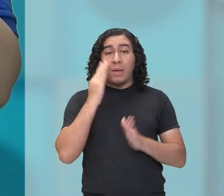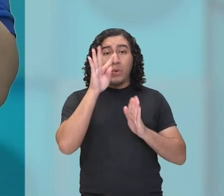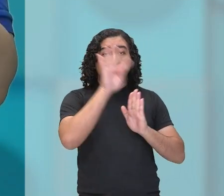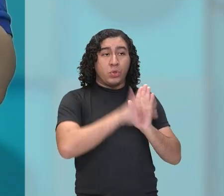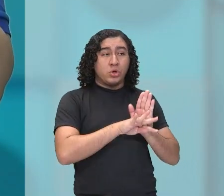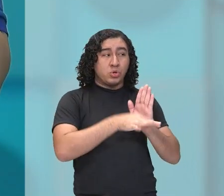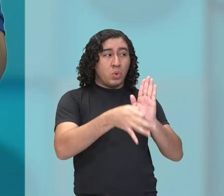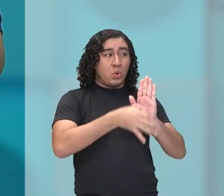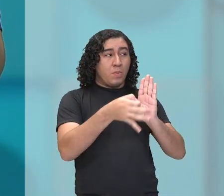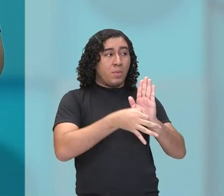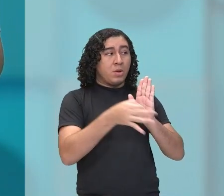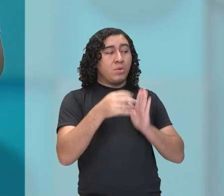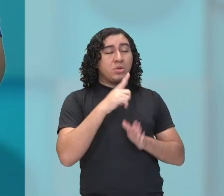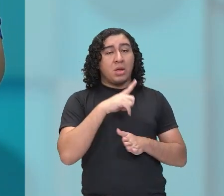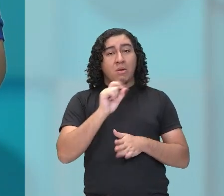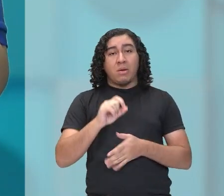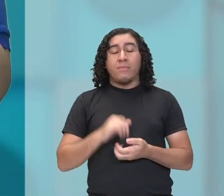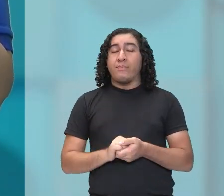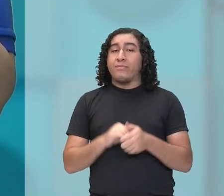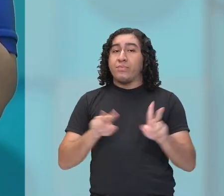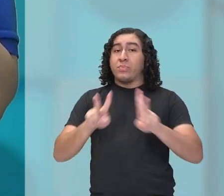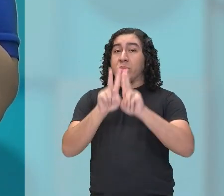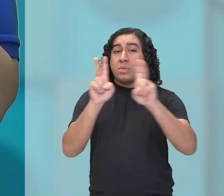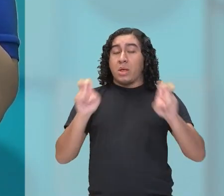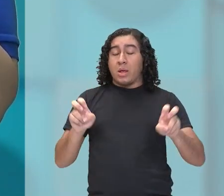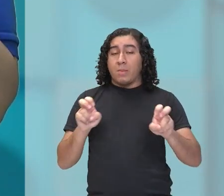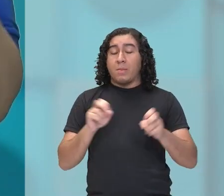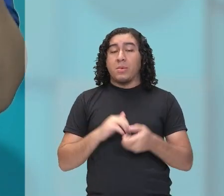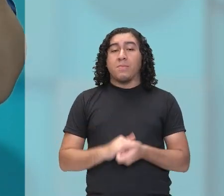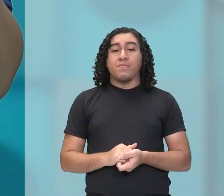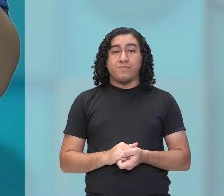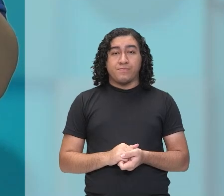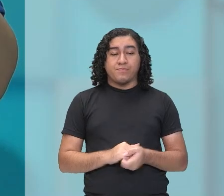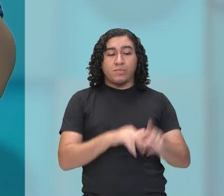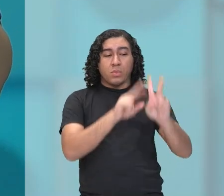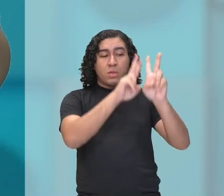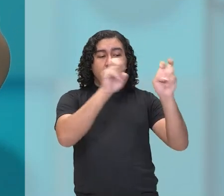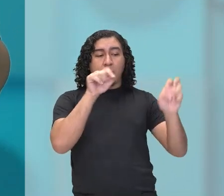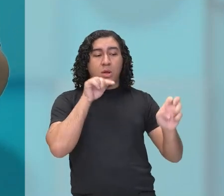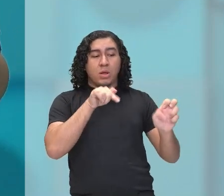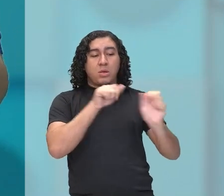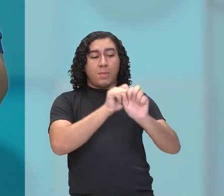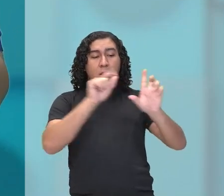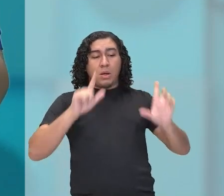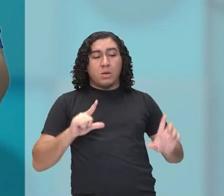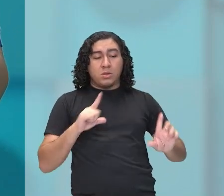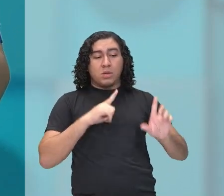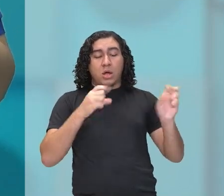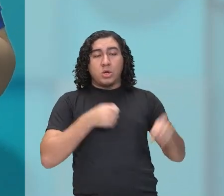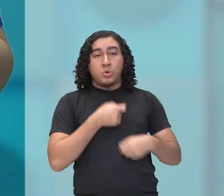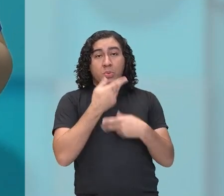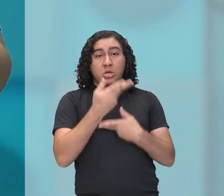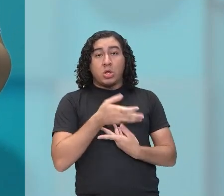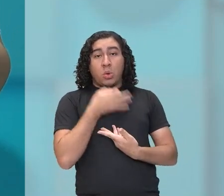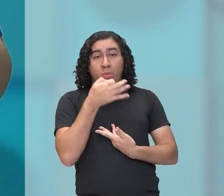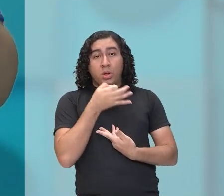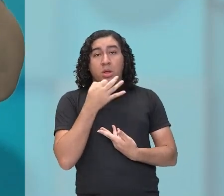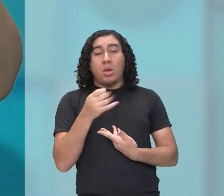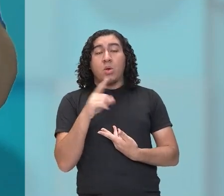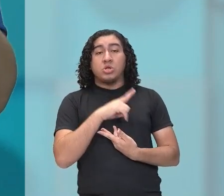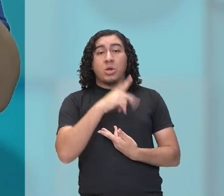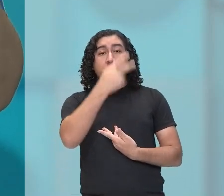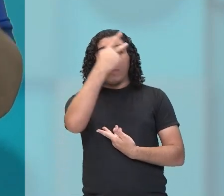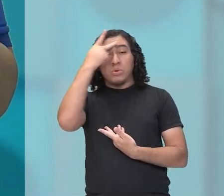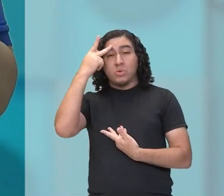opinião que trata de um tema e, a partir deste tema, é a expressão da opinião de um